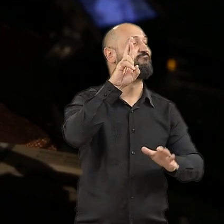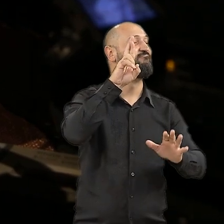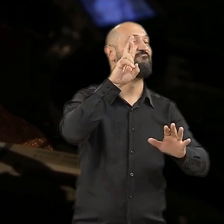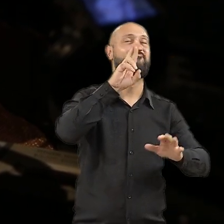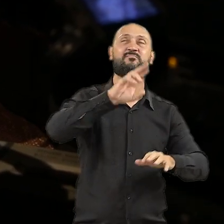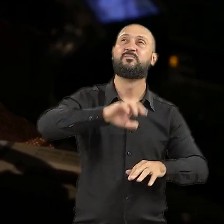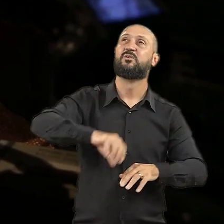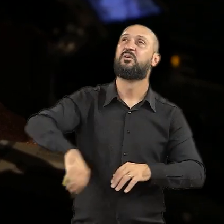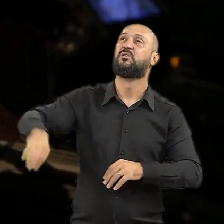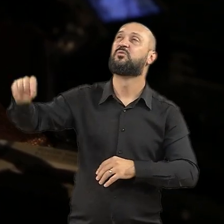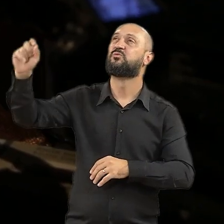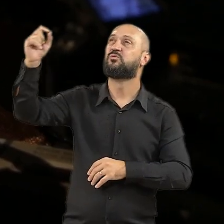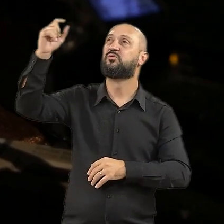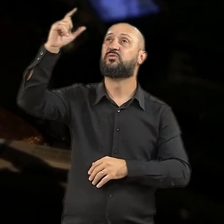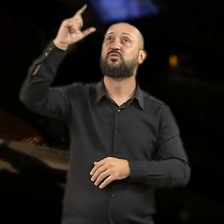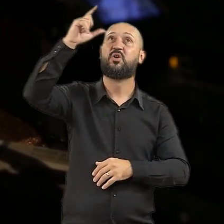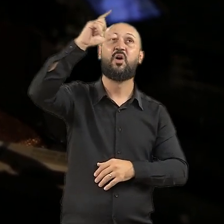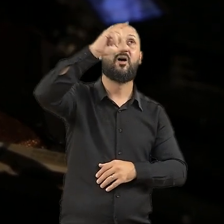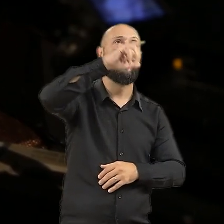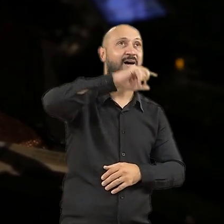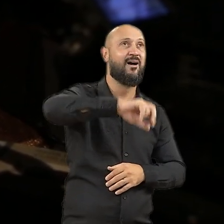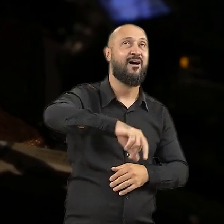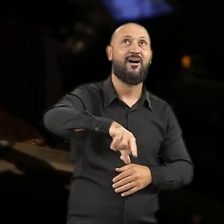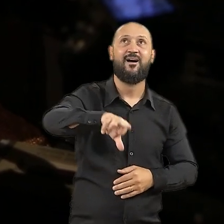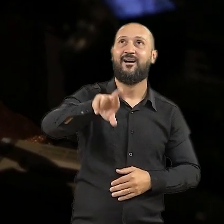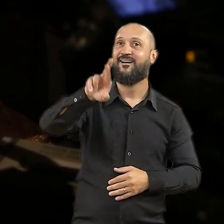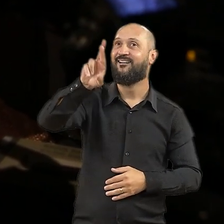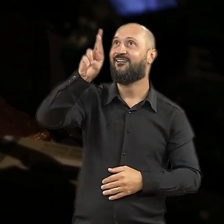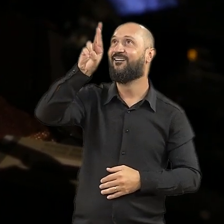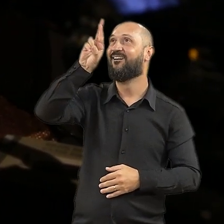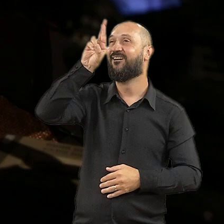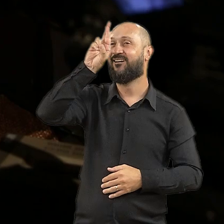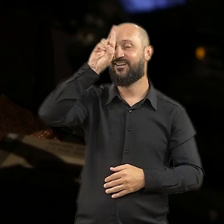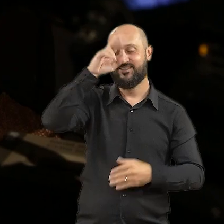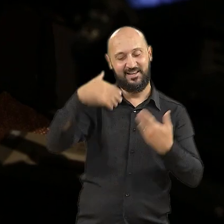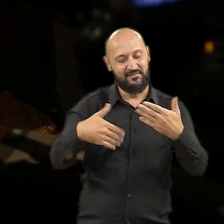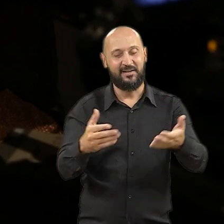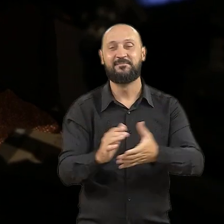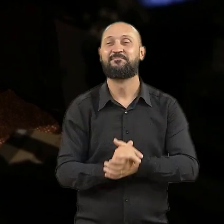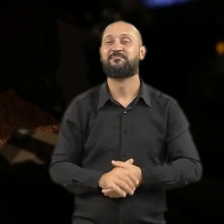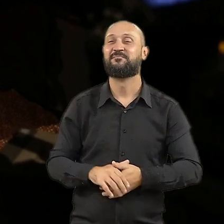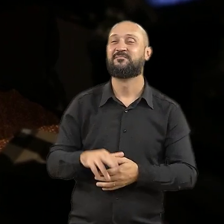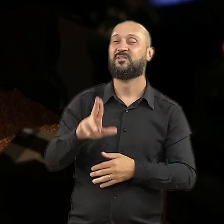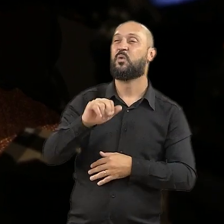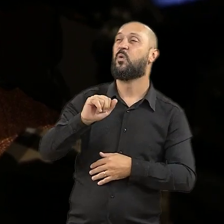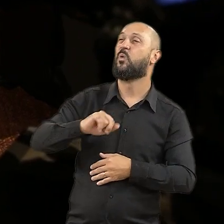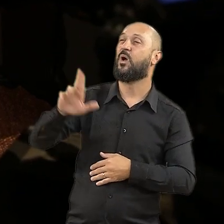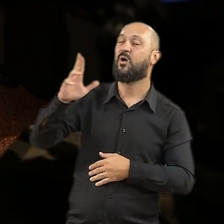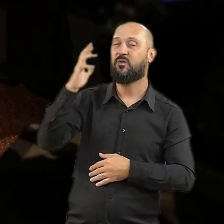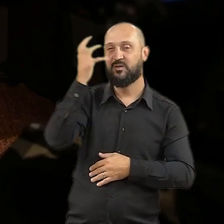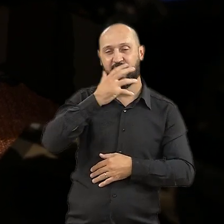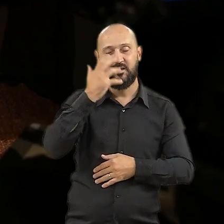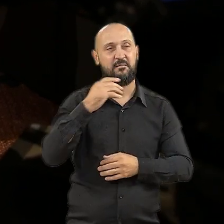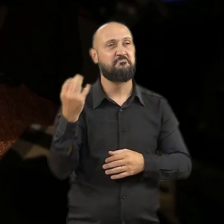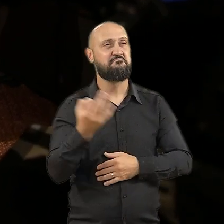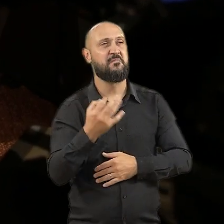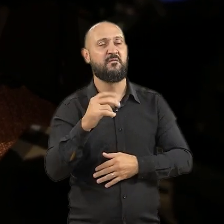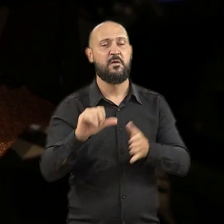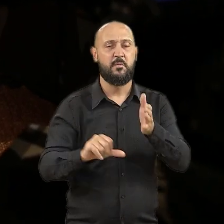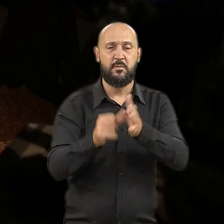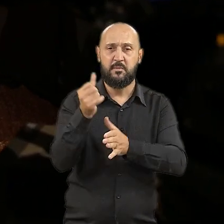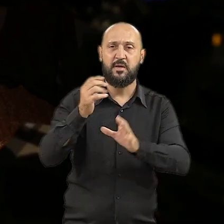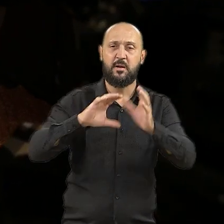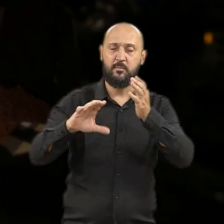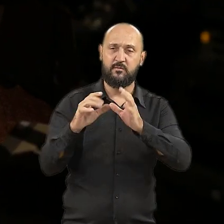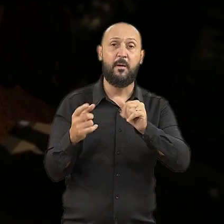no sol do meio-dia, e vai por aí. Uau! Que lindo, sensacional.